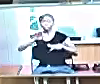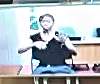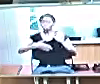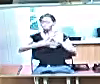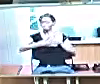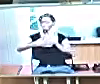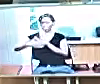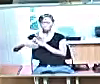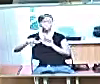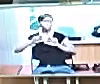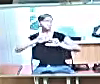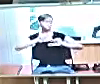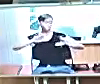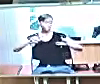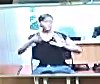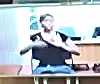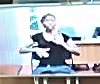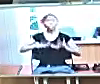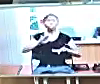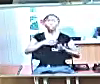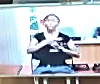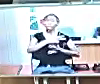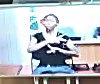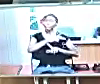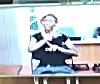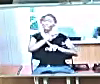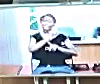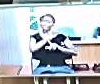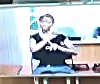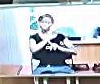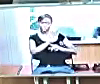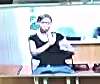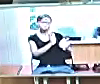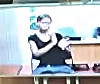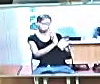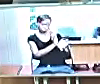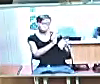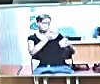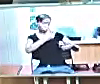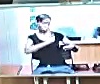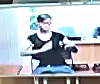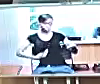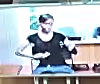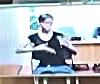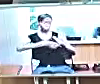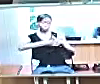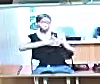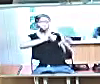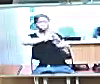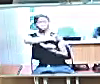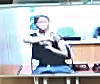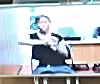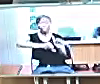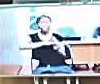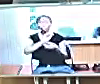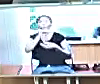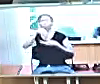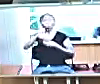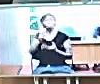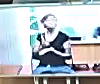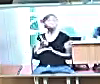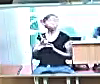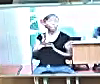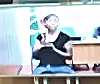incorporadas no governo do psdb que continuarão no governo do pt e aquelas que